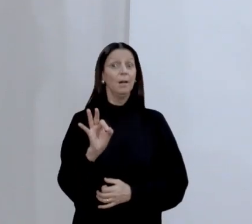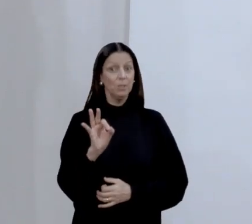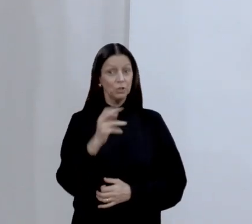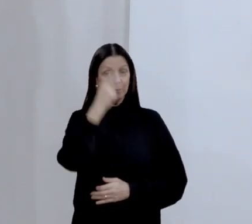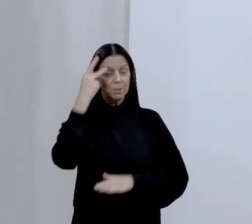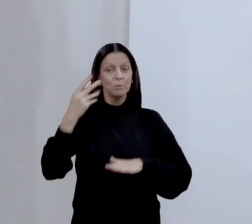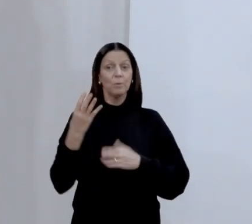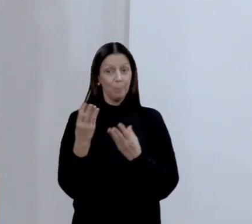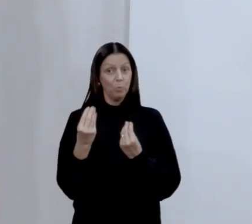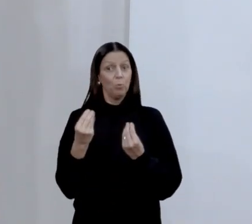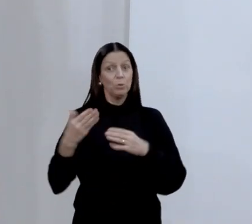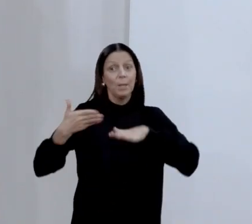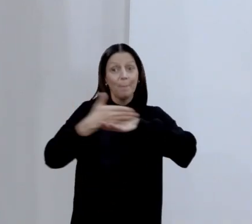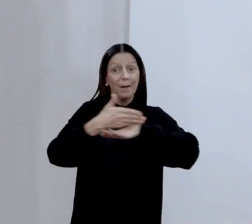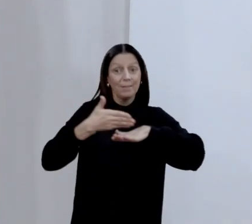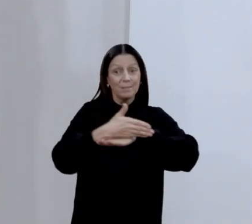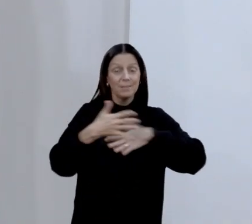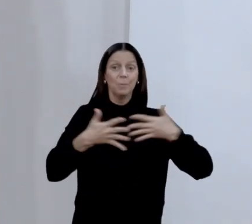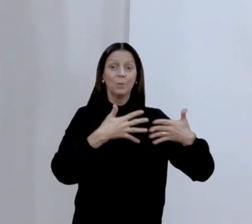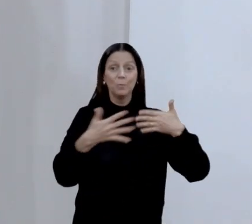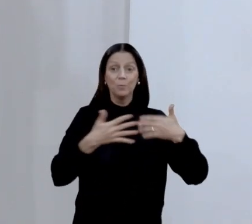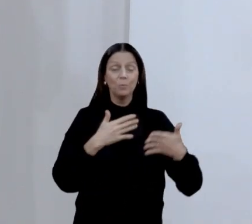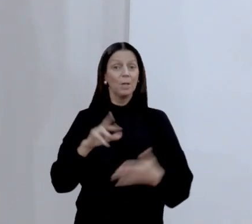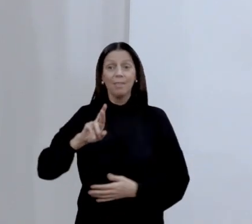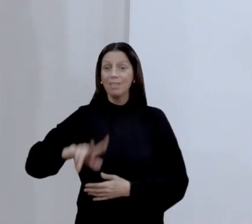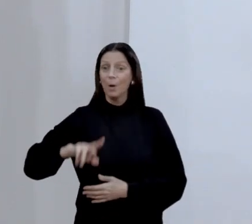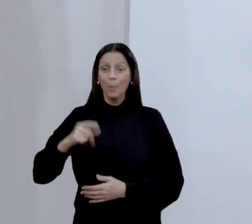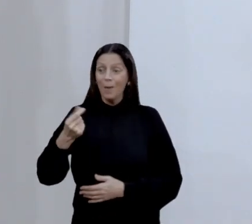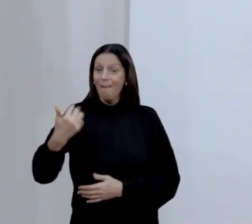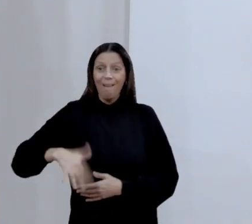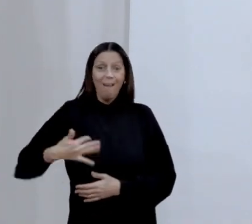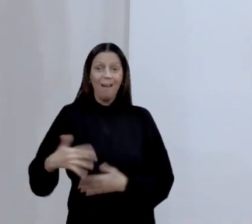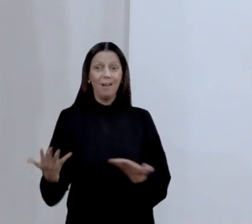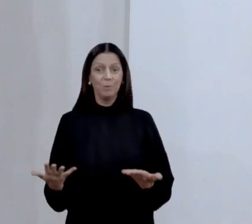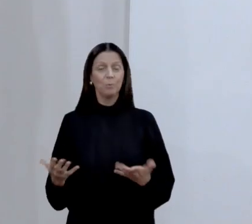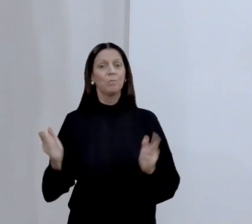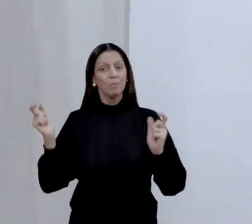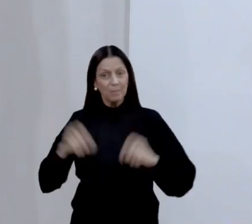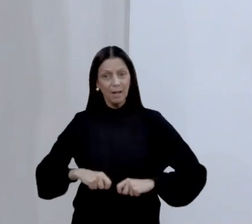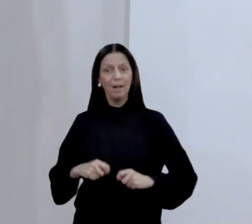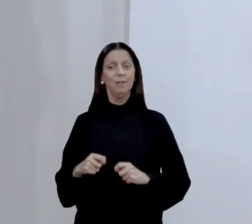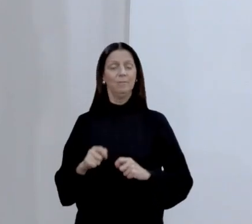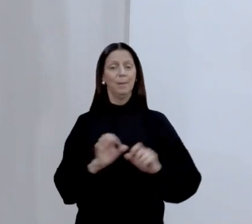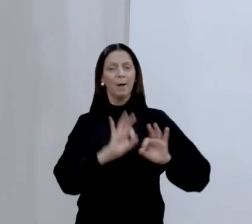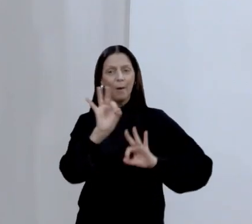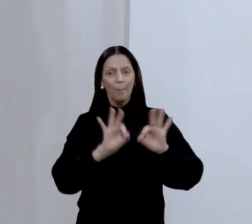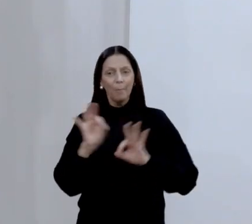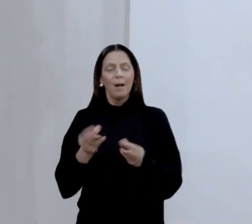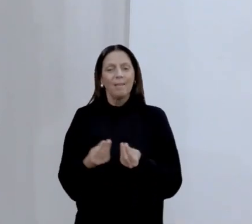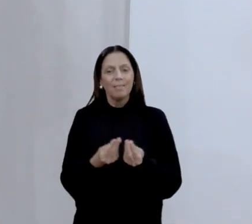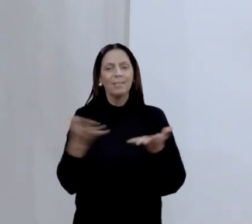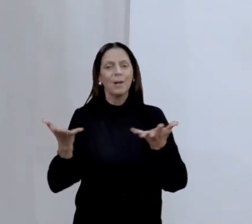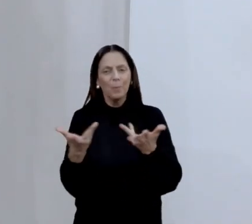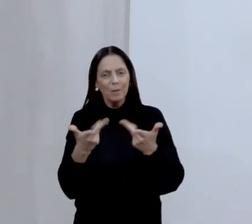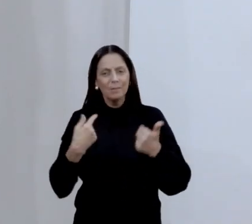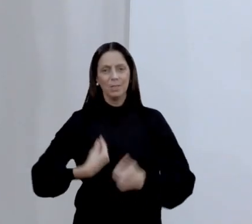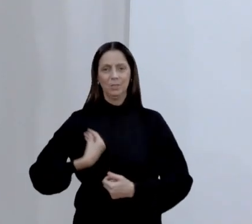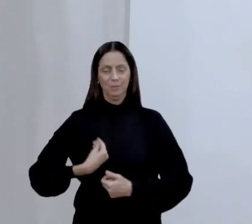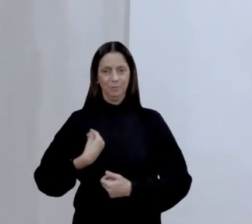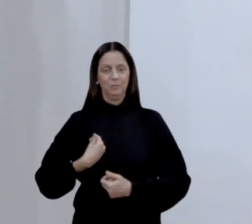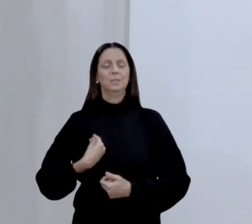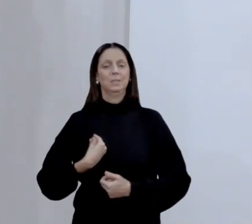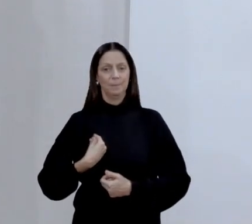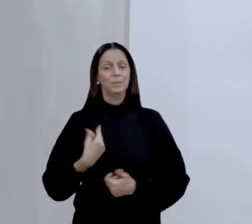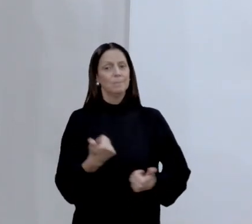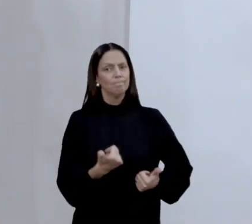com intervenções pontuais e não tão caras, você garante muito mais qualidade de vida para toda essa população. Eu quero reforçar, líder do governo,